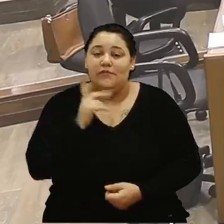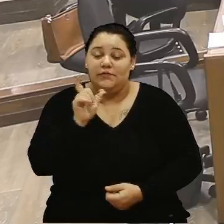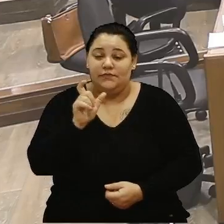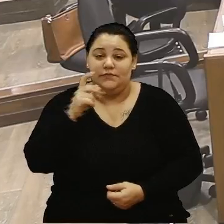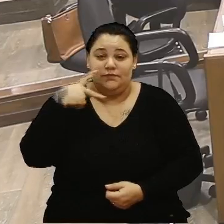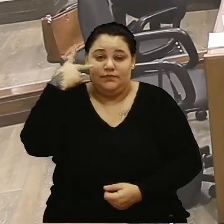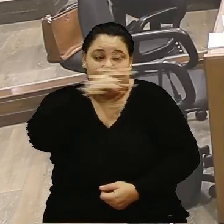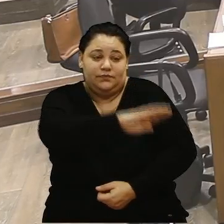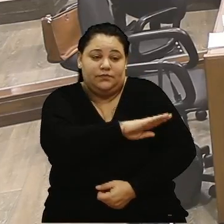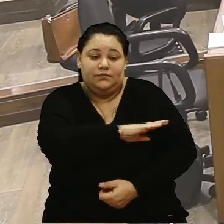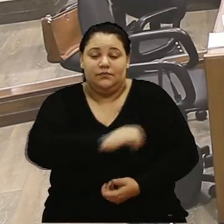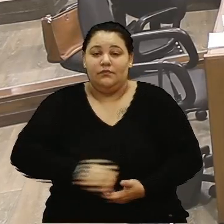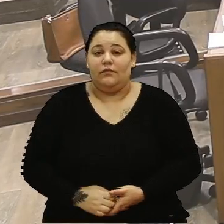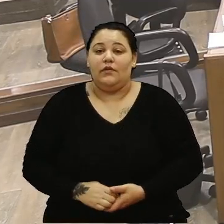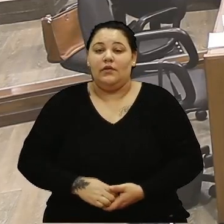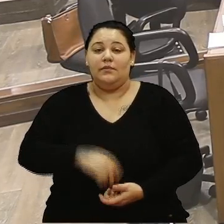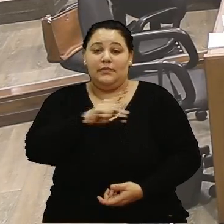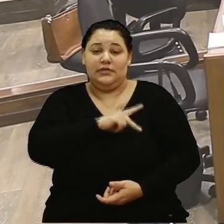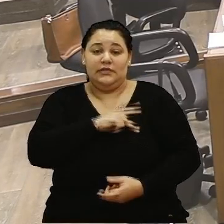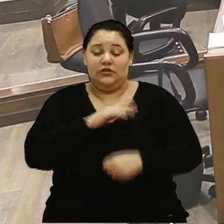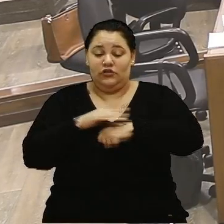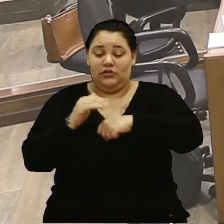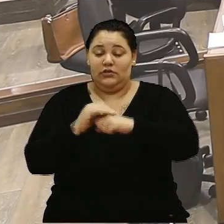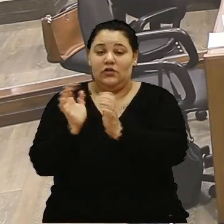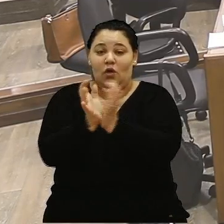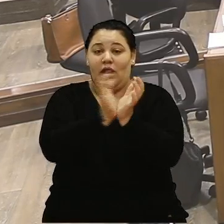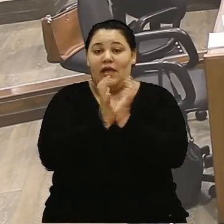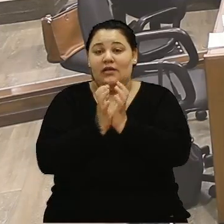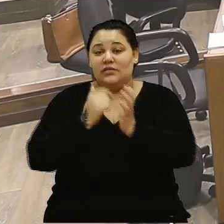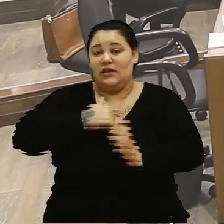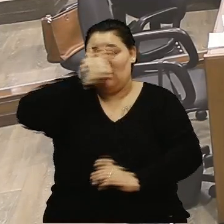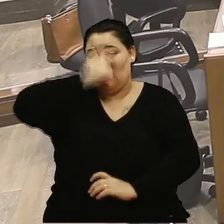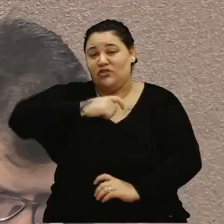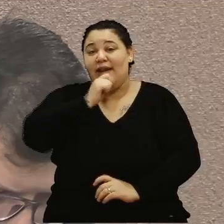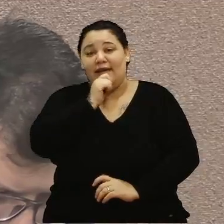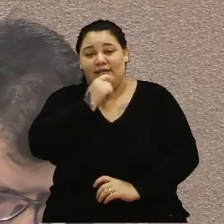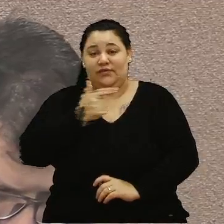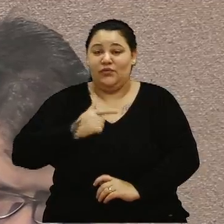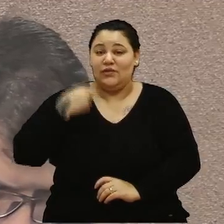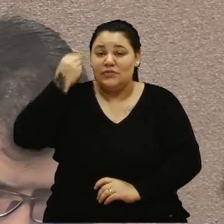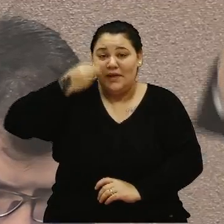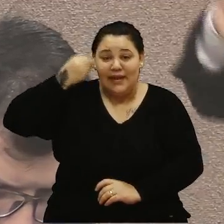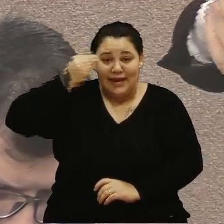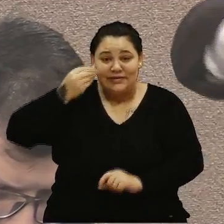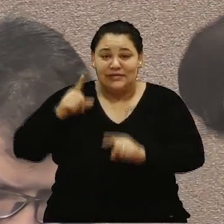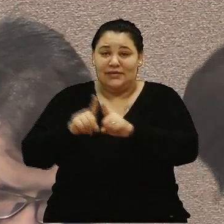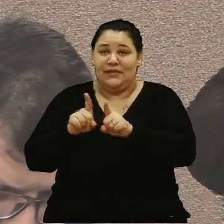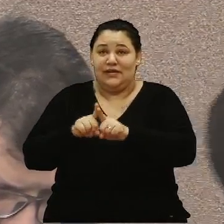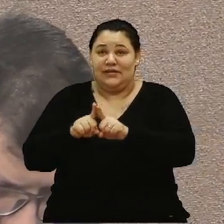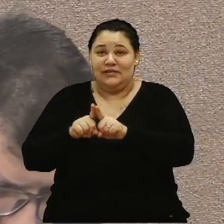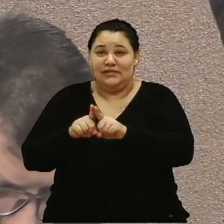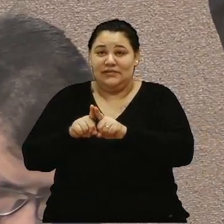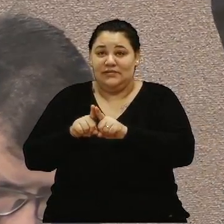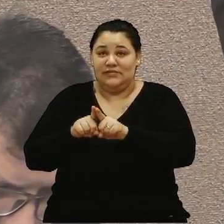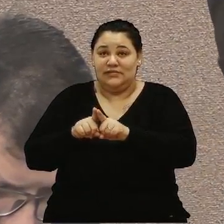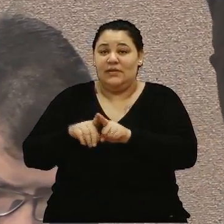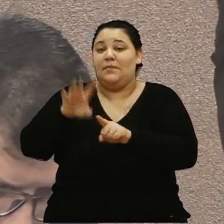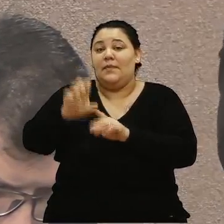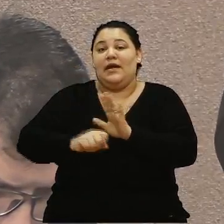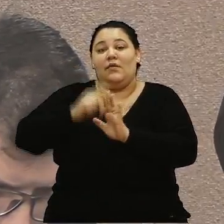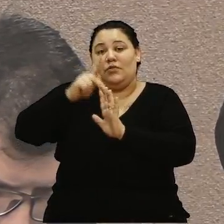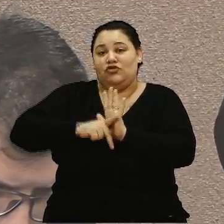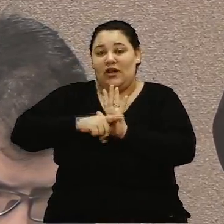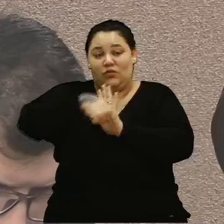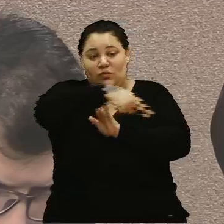Ramon Teles. Senhor presidente, nobres colegas, talvez eu não tenha experiência de pegar o meu projeto, ir lá no